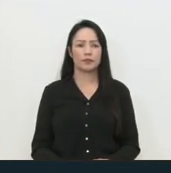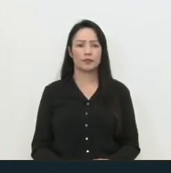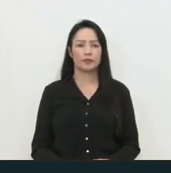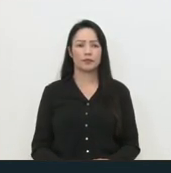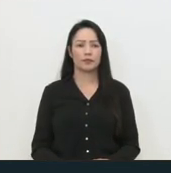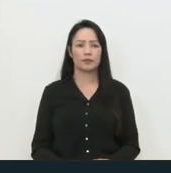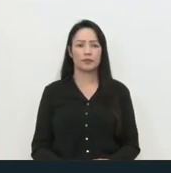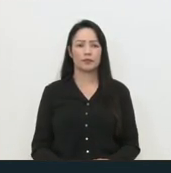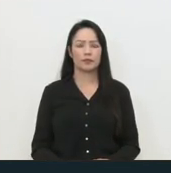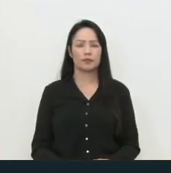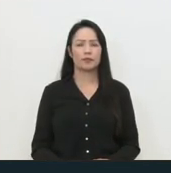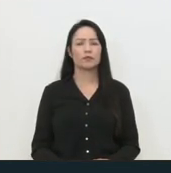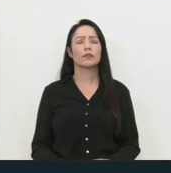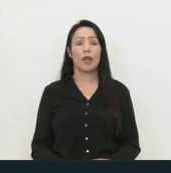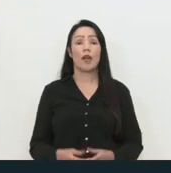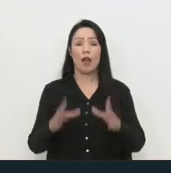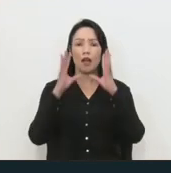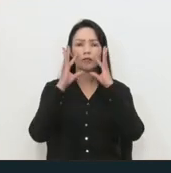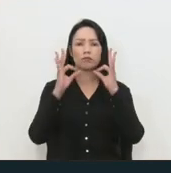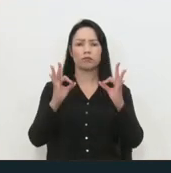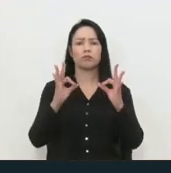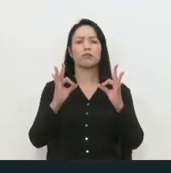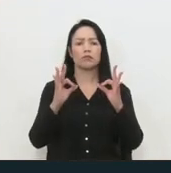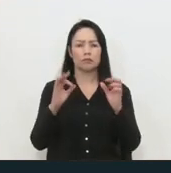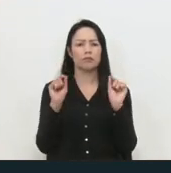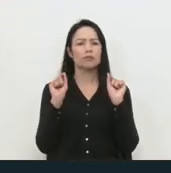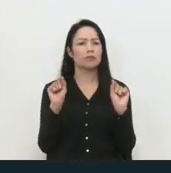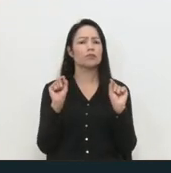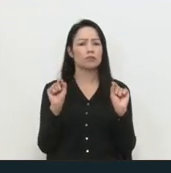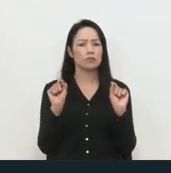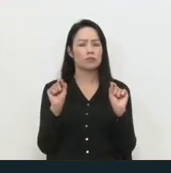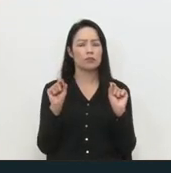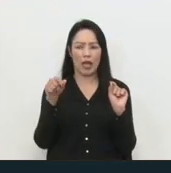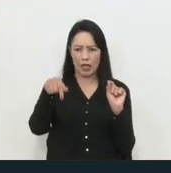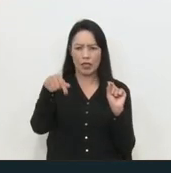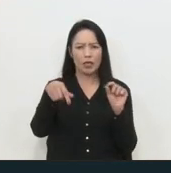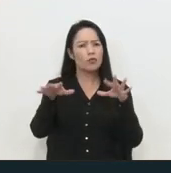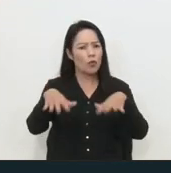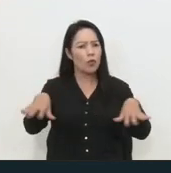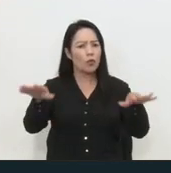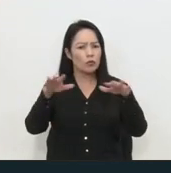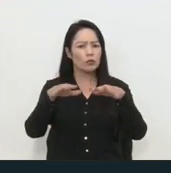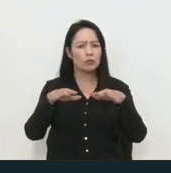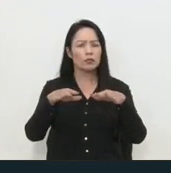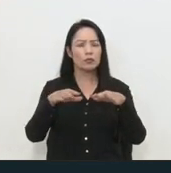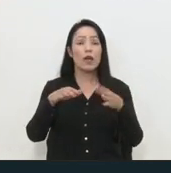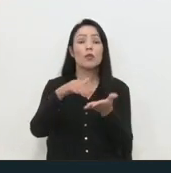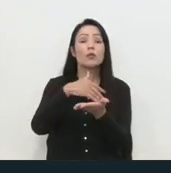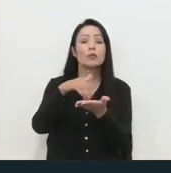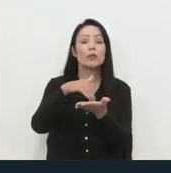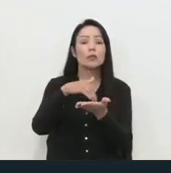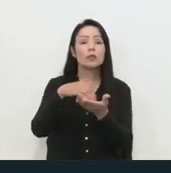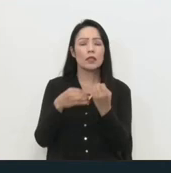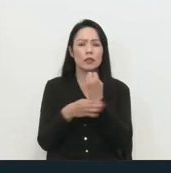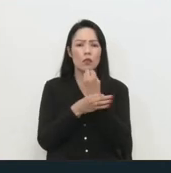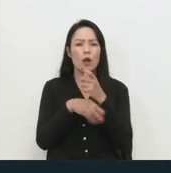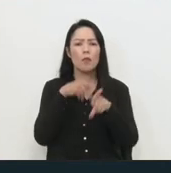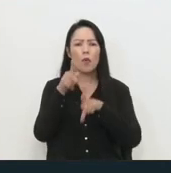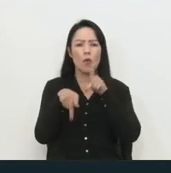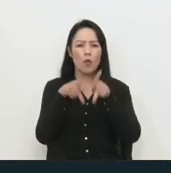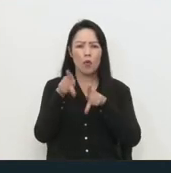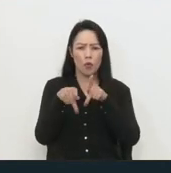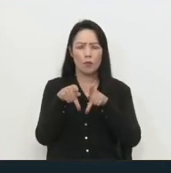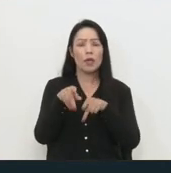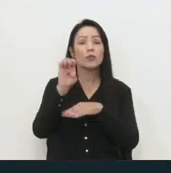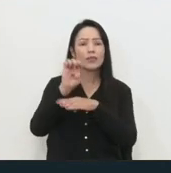quero chamar aqui atenção dessa casa ao Secretário de Segurança Pública do Estado